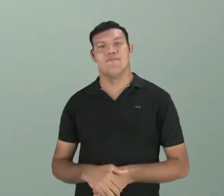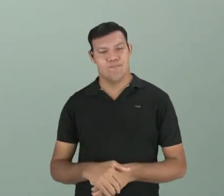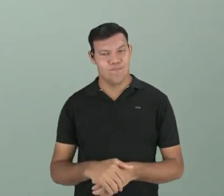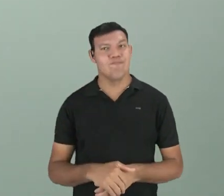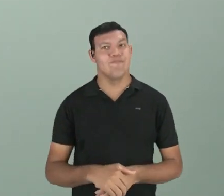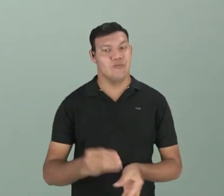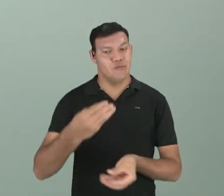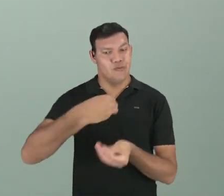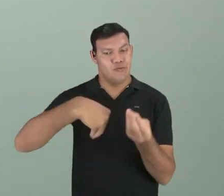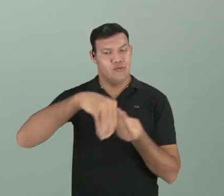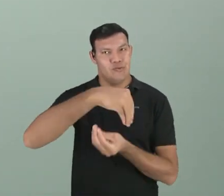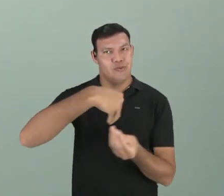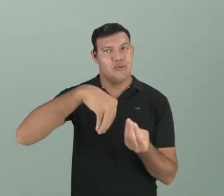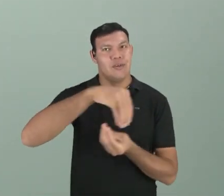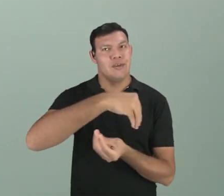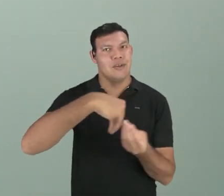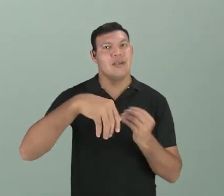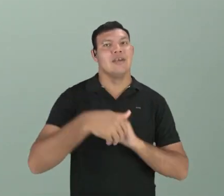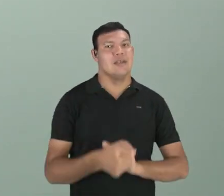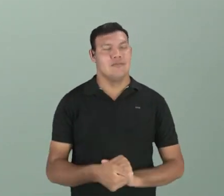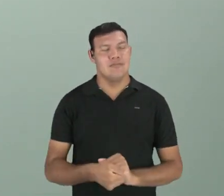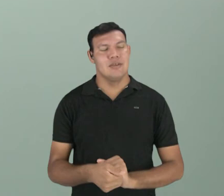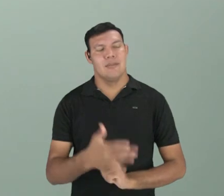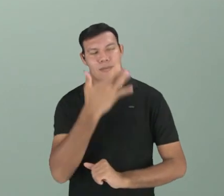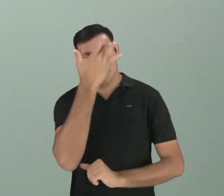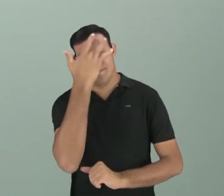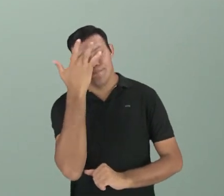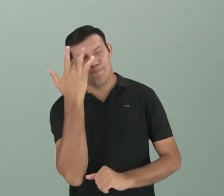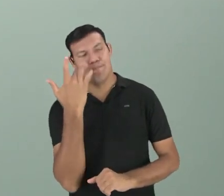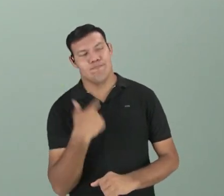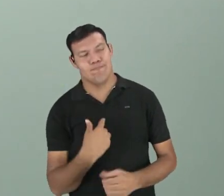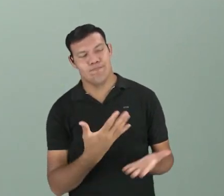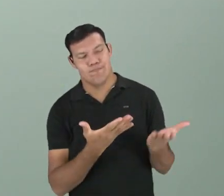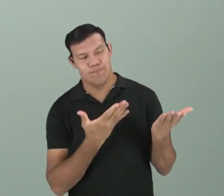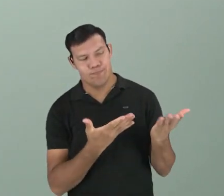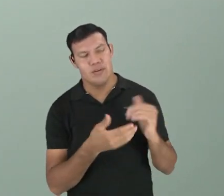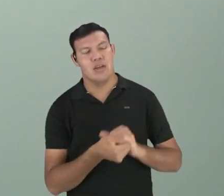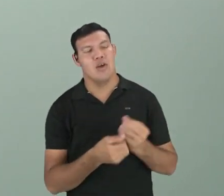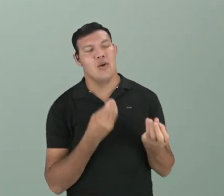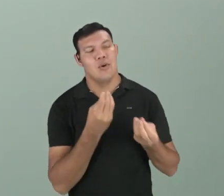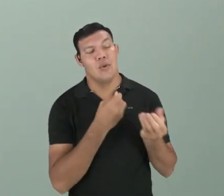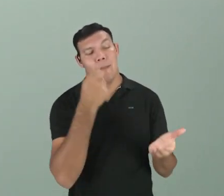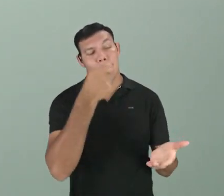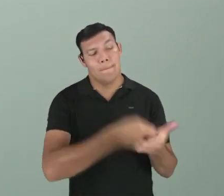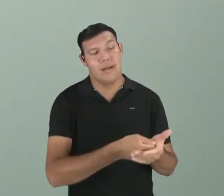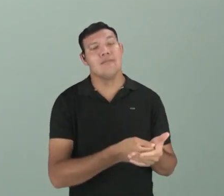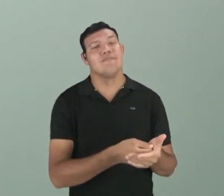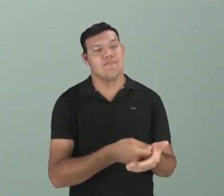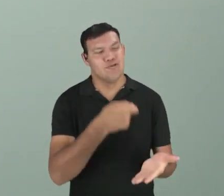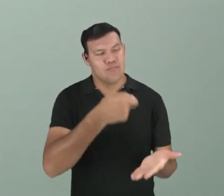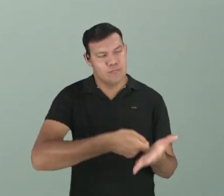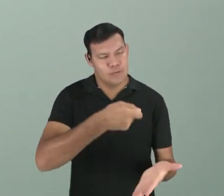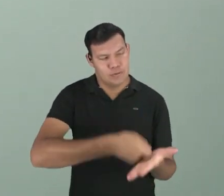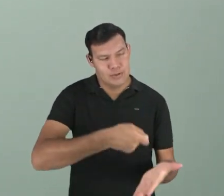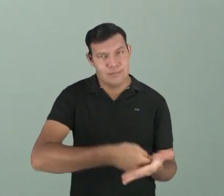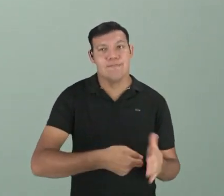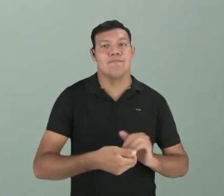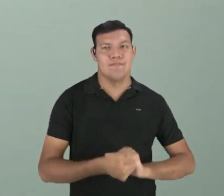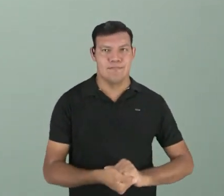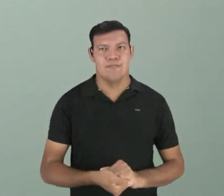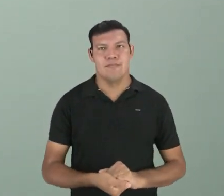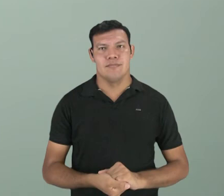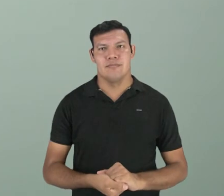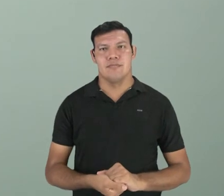também. E o agiota, sabendo que Bassanio não vai conseguir pagar, cobra essa taxa,